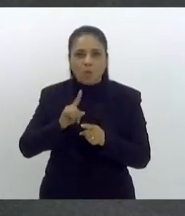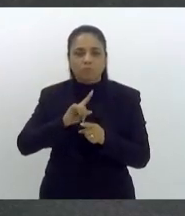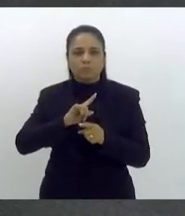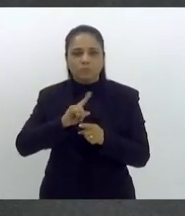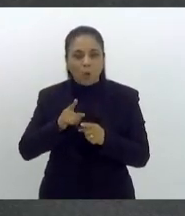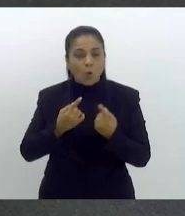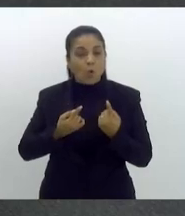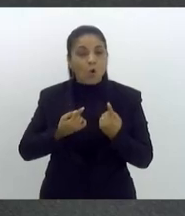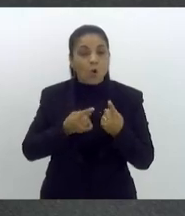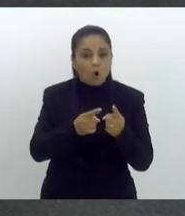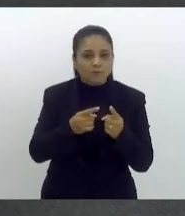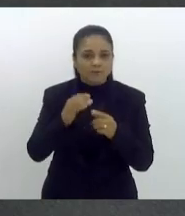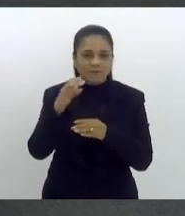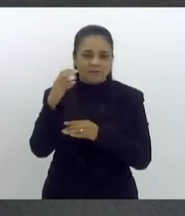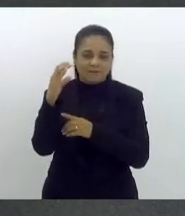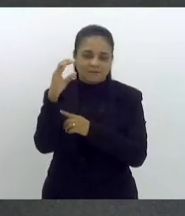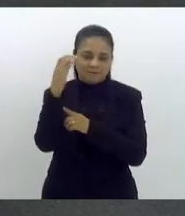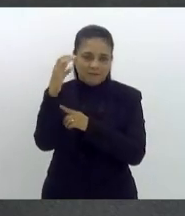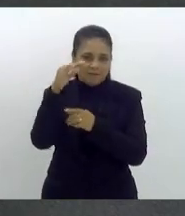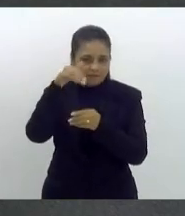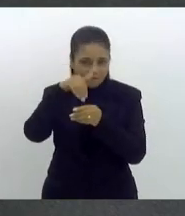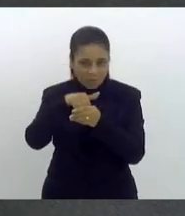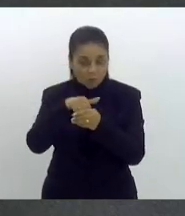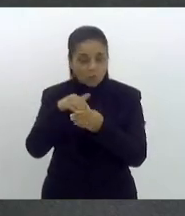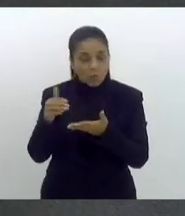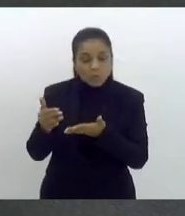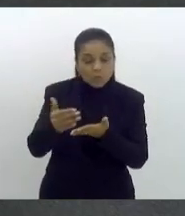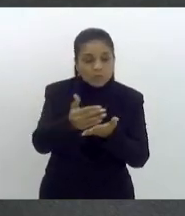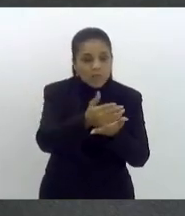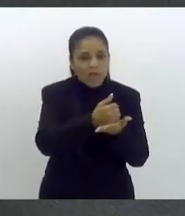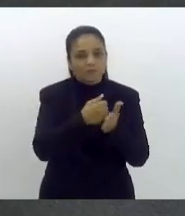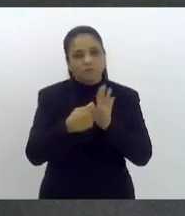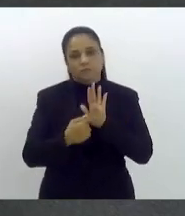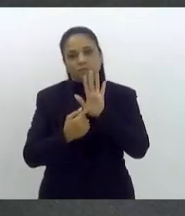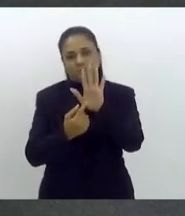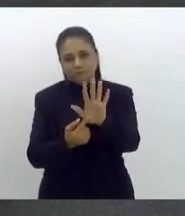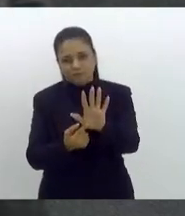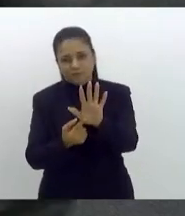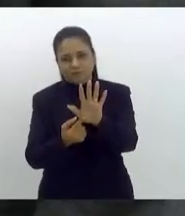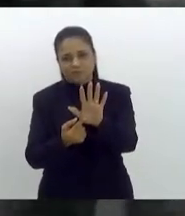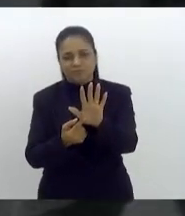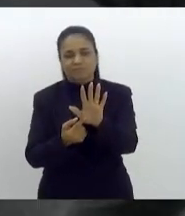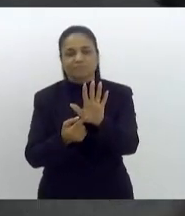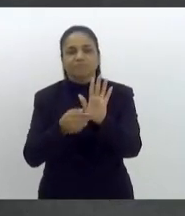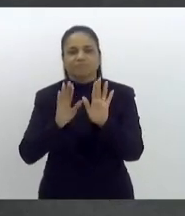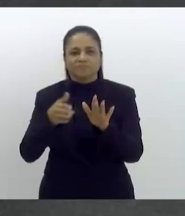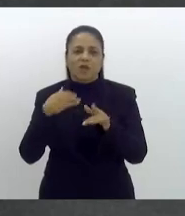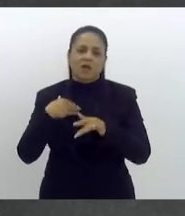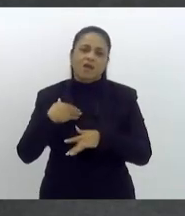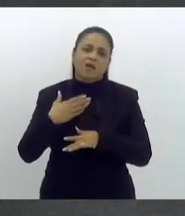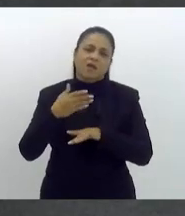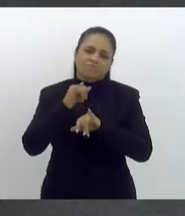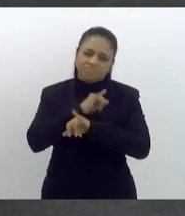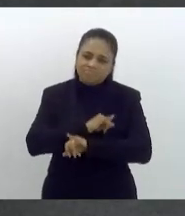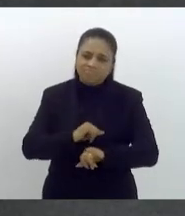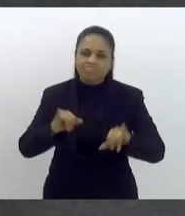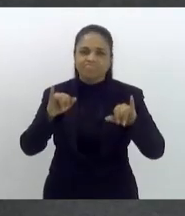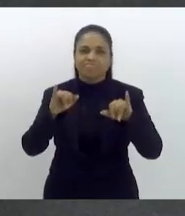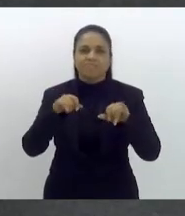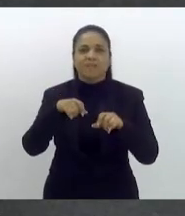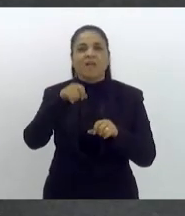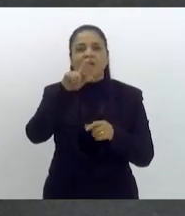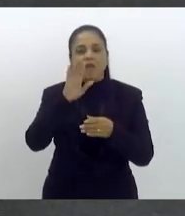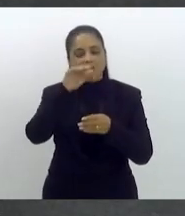contra ciência e eu trago dados aqui é o a gente sabe já foi amplamente falado aqui de quem foi